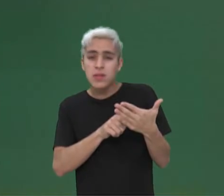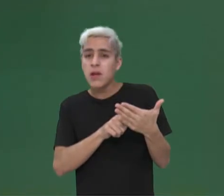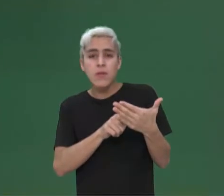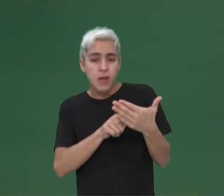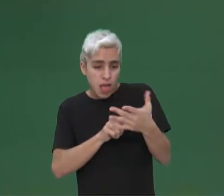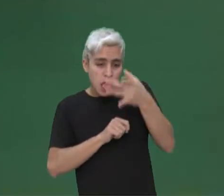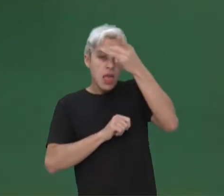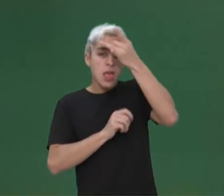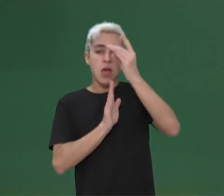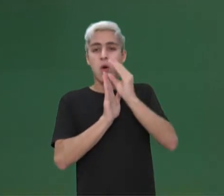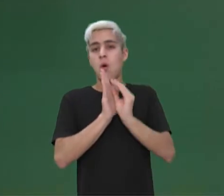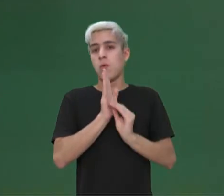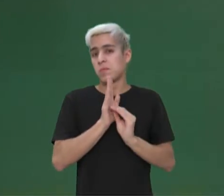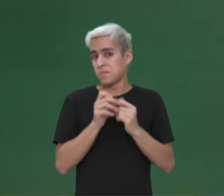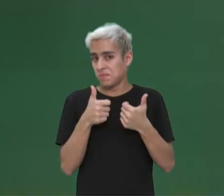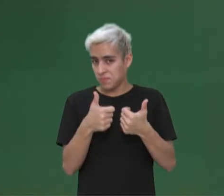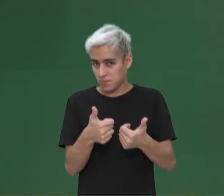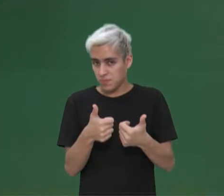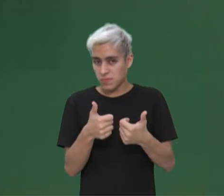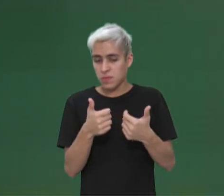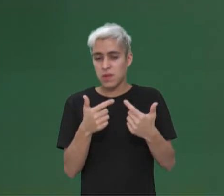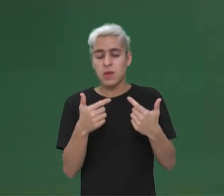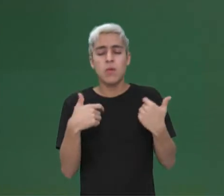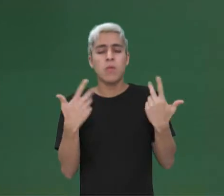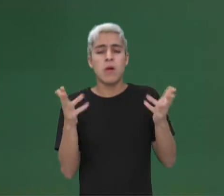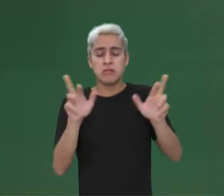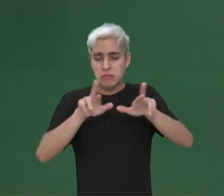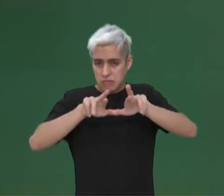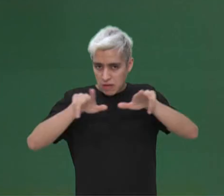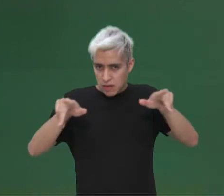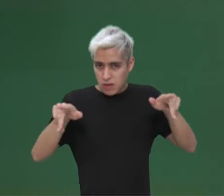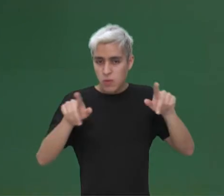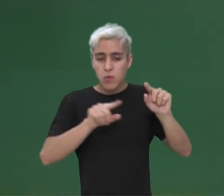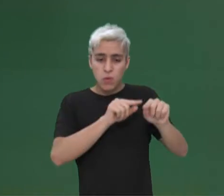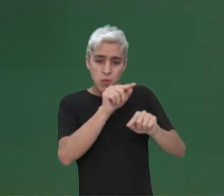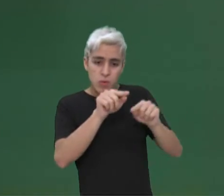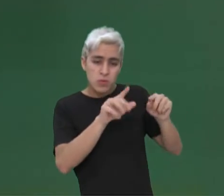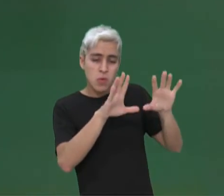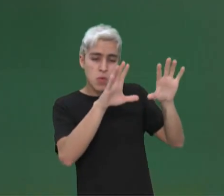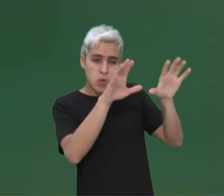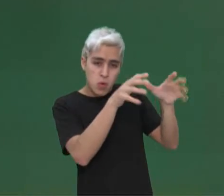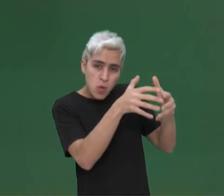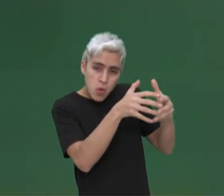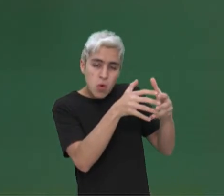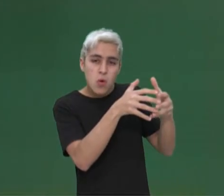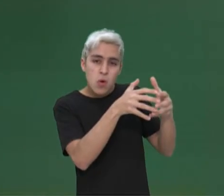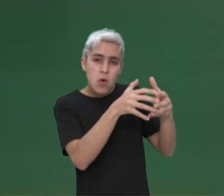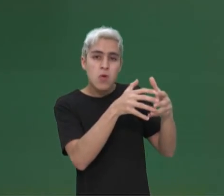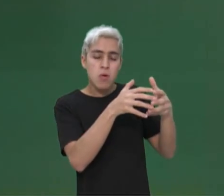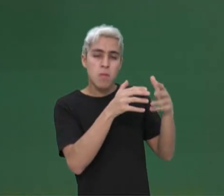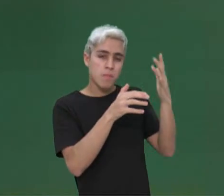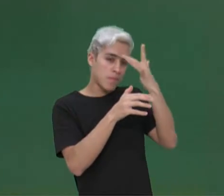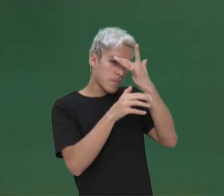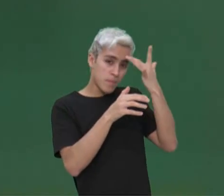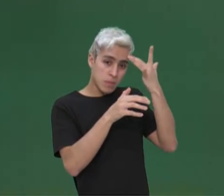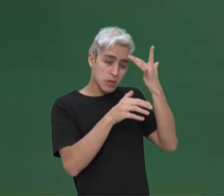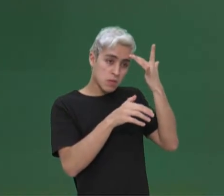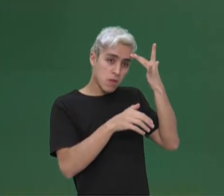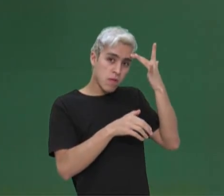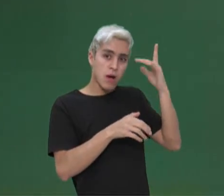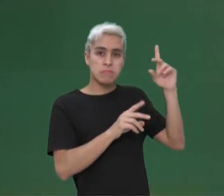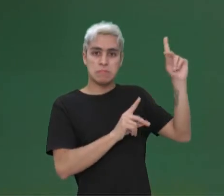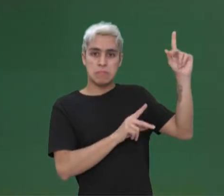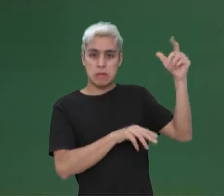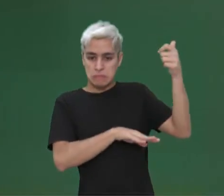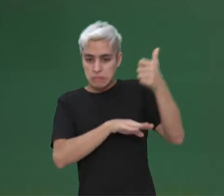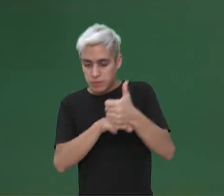do conteúdo. Então, estabeleça uma diferença quanto à participação dos chapetones e dos crioulos na colônia. Então aqui,